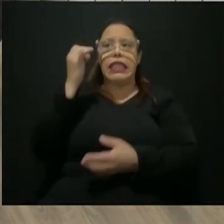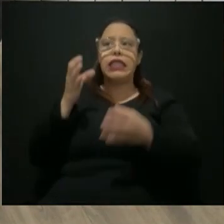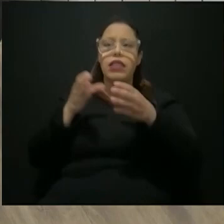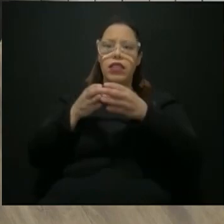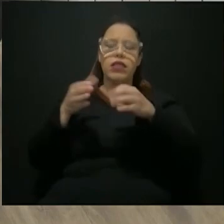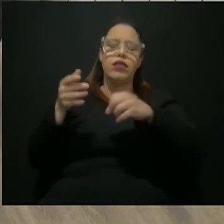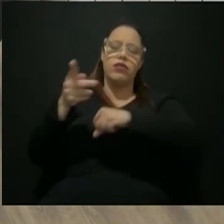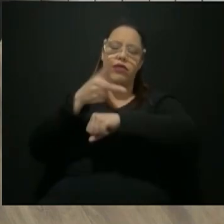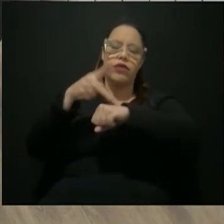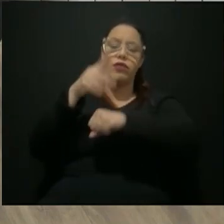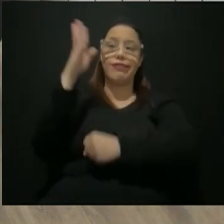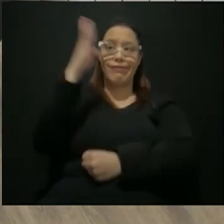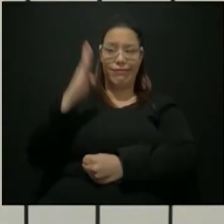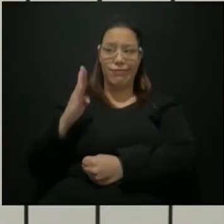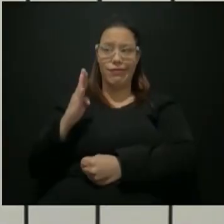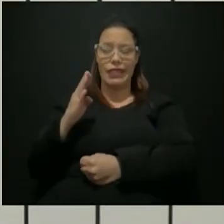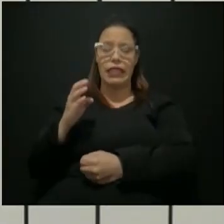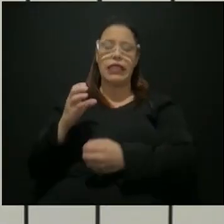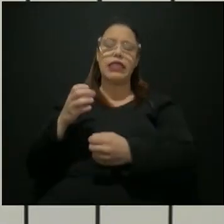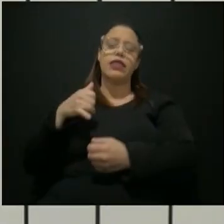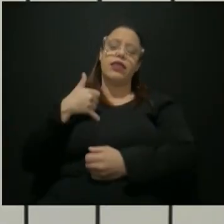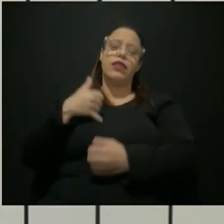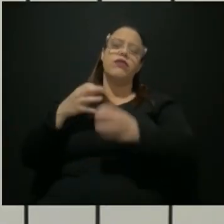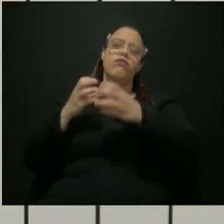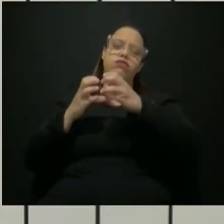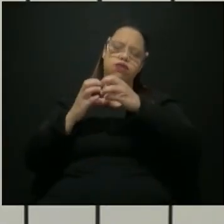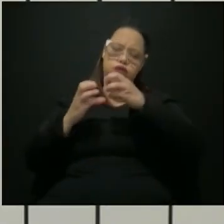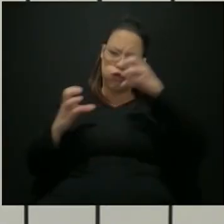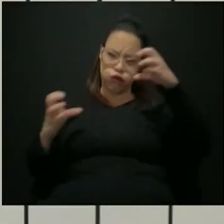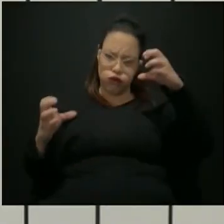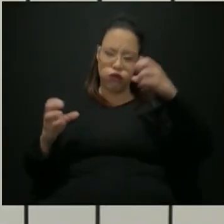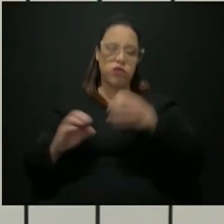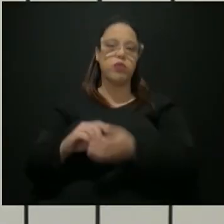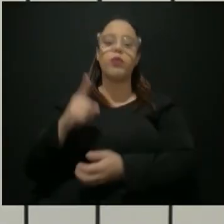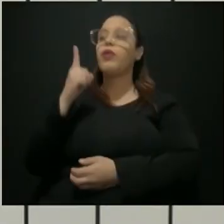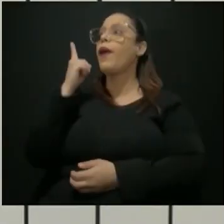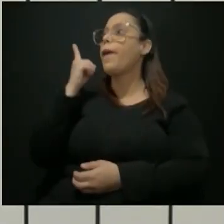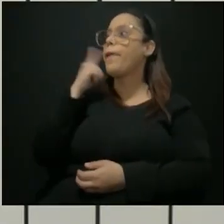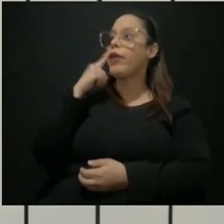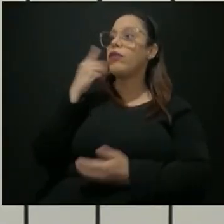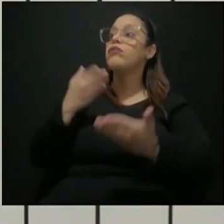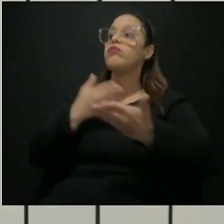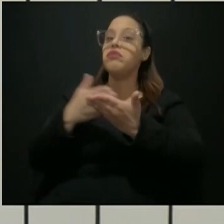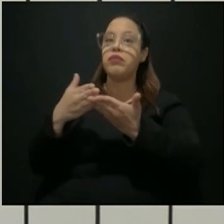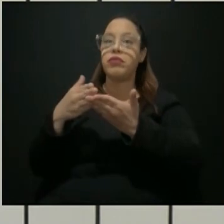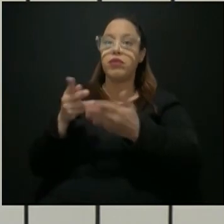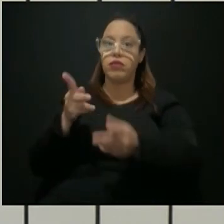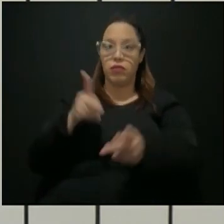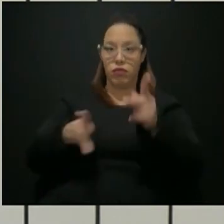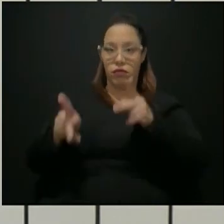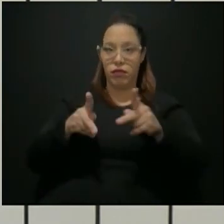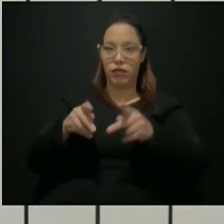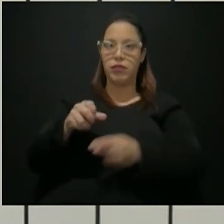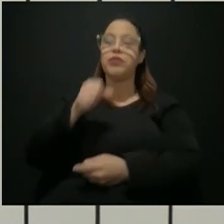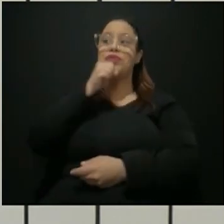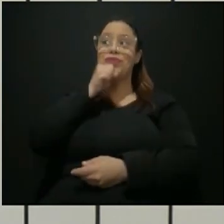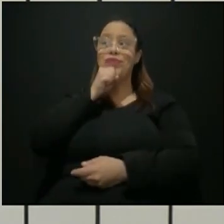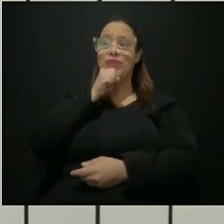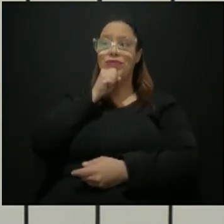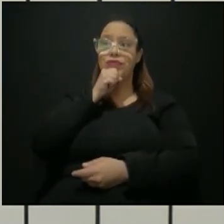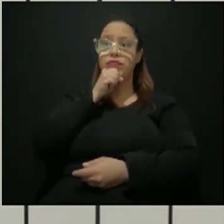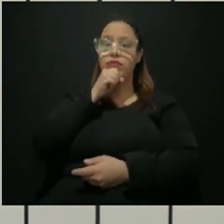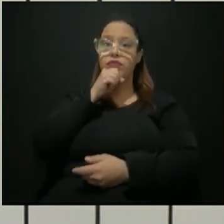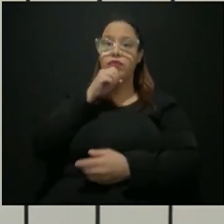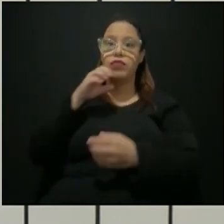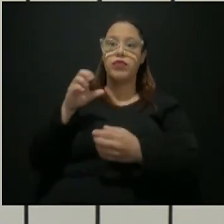que é o envelhecimento. Exatamente. Olha só, gente, vamos lá. A população idosa é definida pela Organização Mundial de